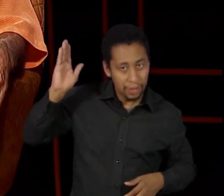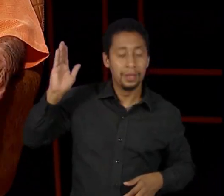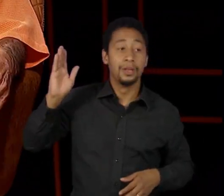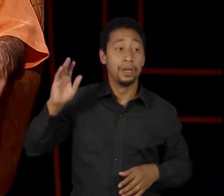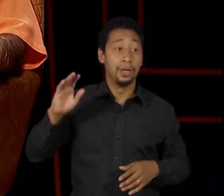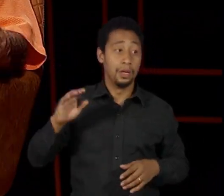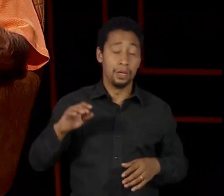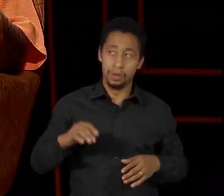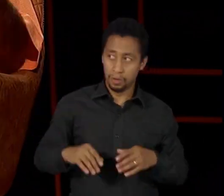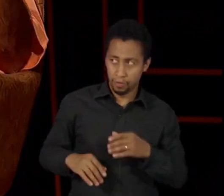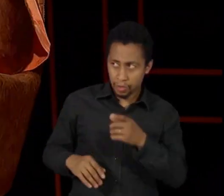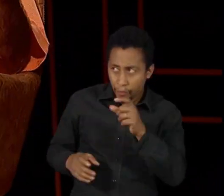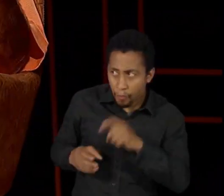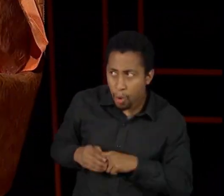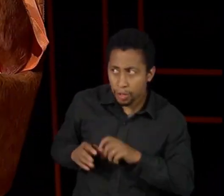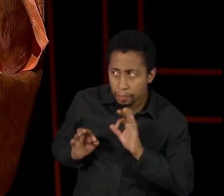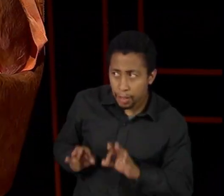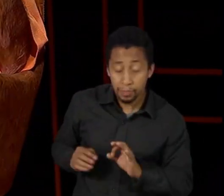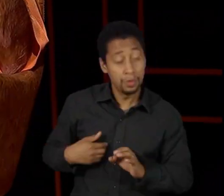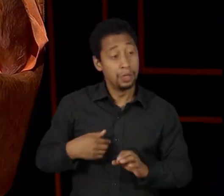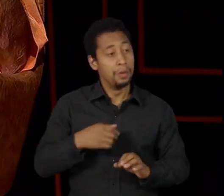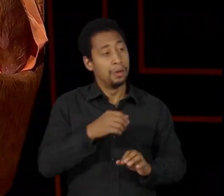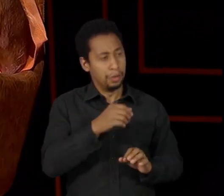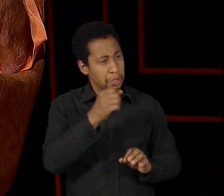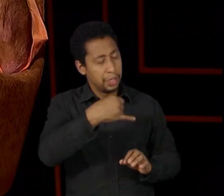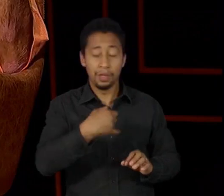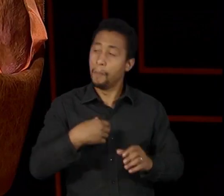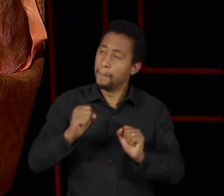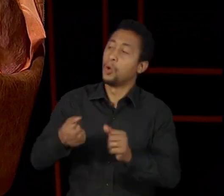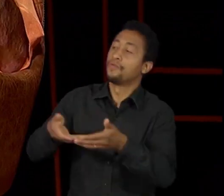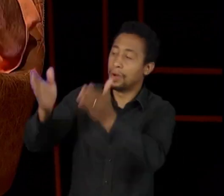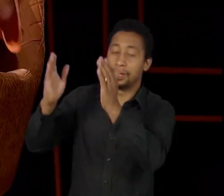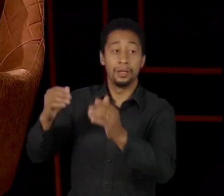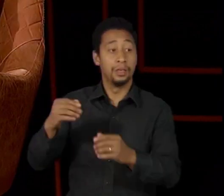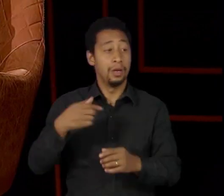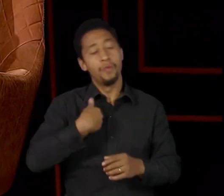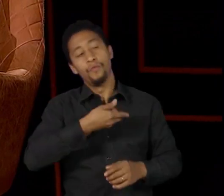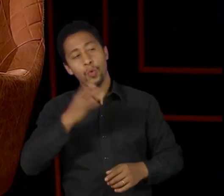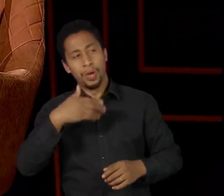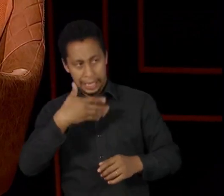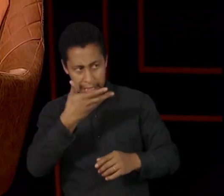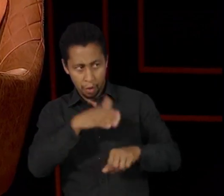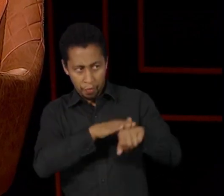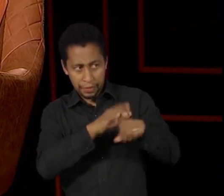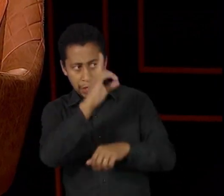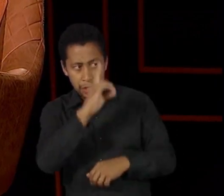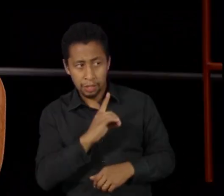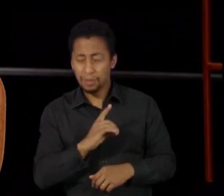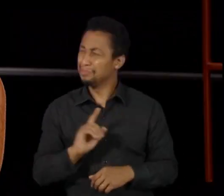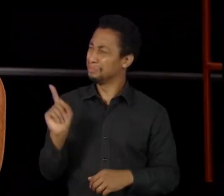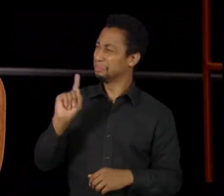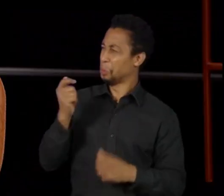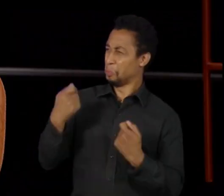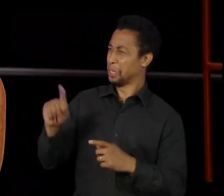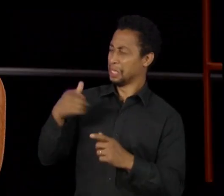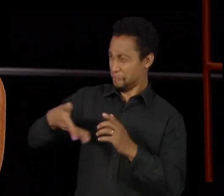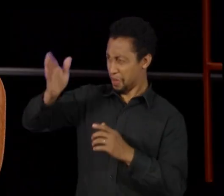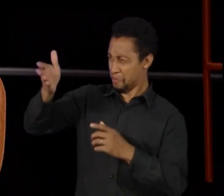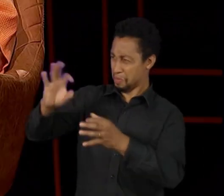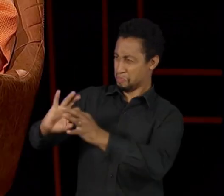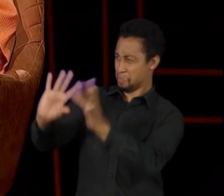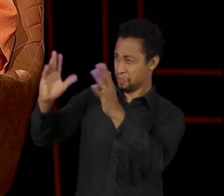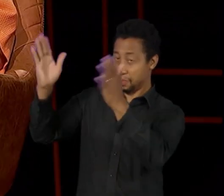falou, então vai. Eu falei, tá legal, você vai comigo falar com a direção? Ele falou, não, pode ir. Não acredito, cara. E eu